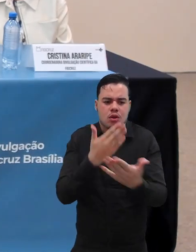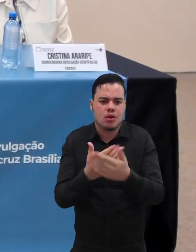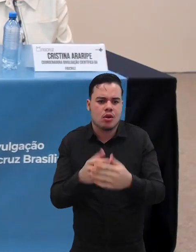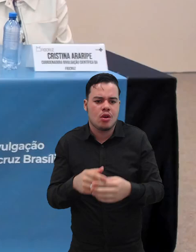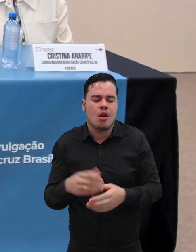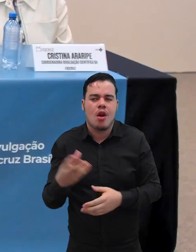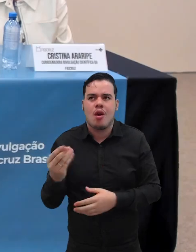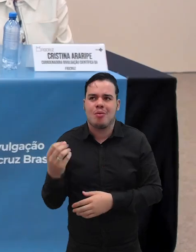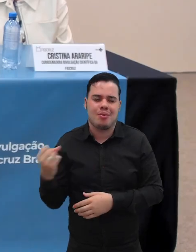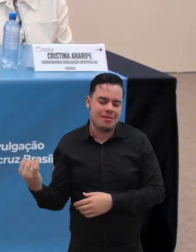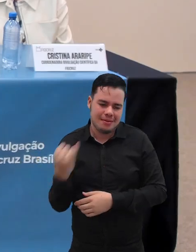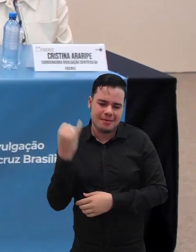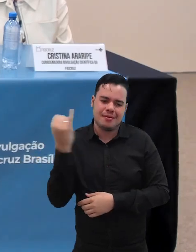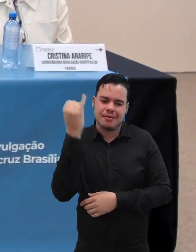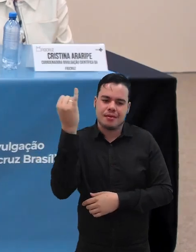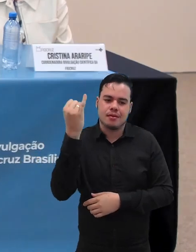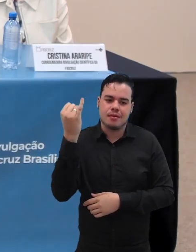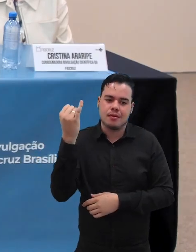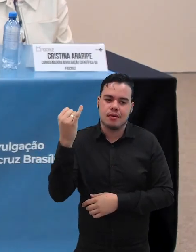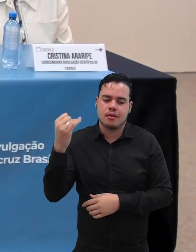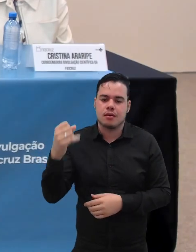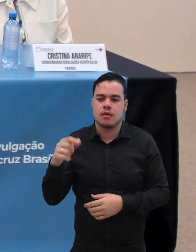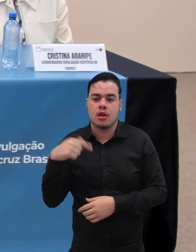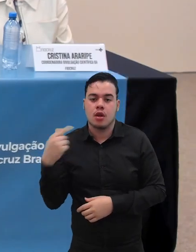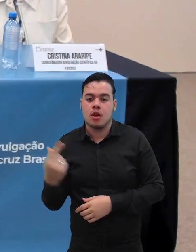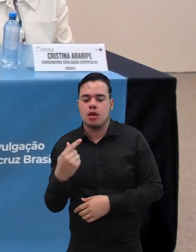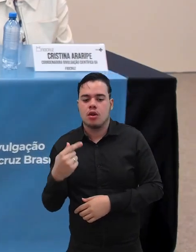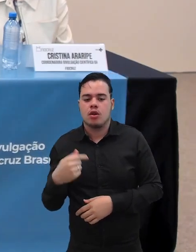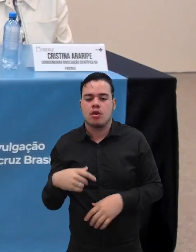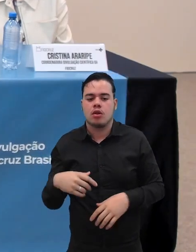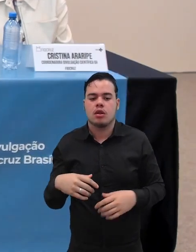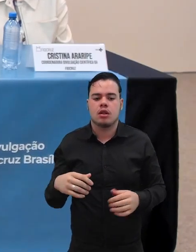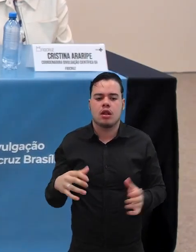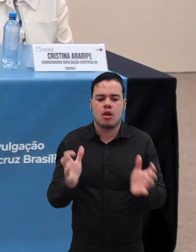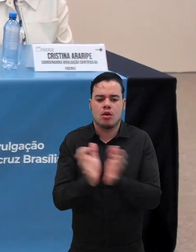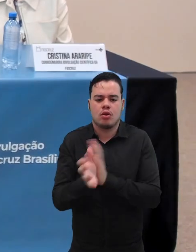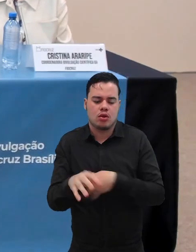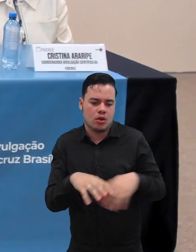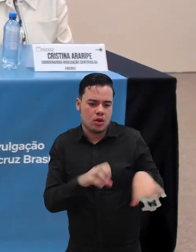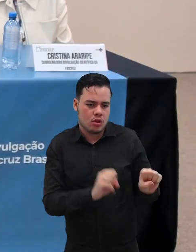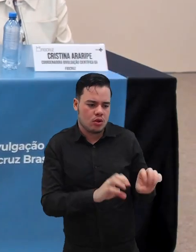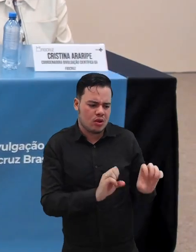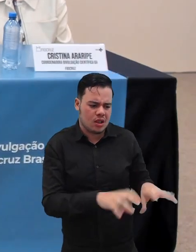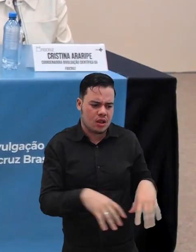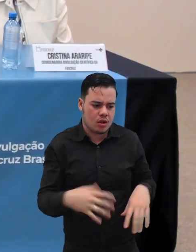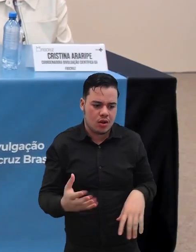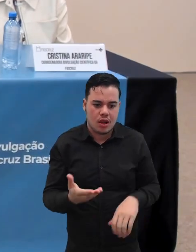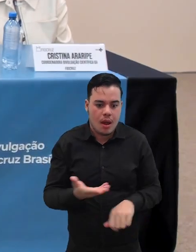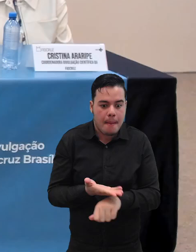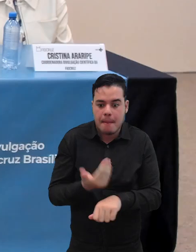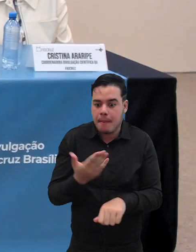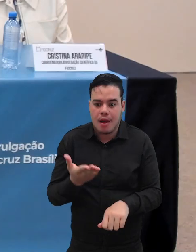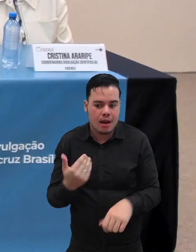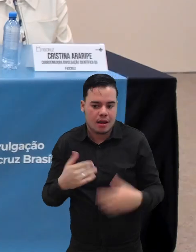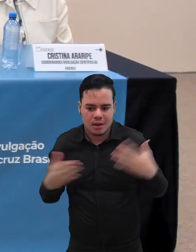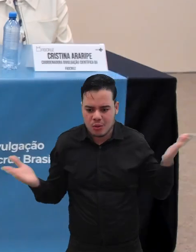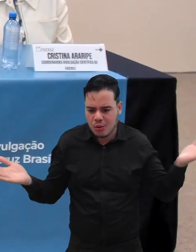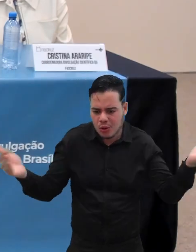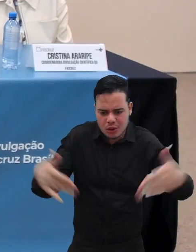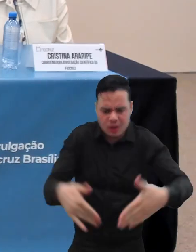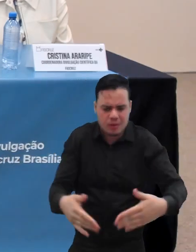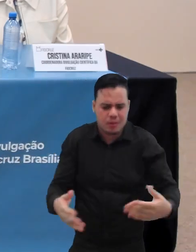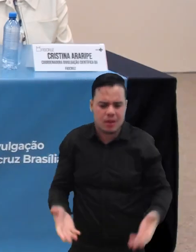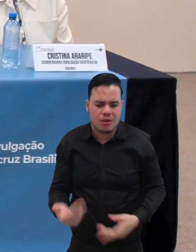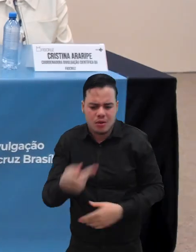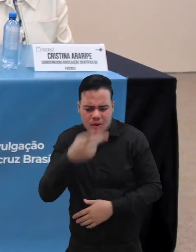foi muito importante e reverberou na Secretaria de Educação, querendo mais, né, querendo que cada